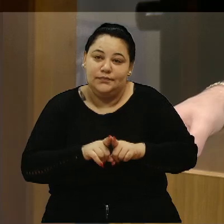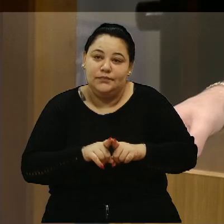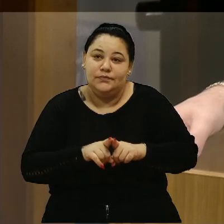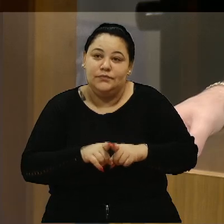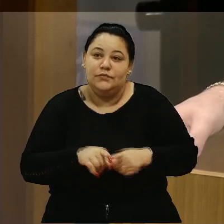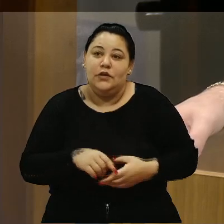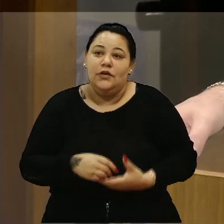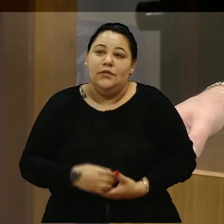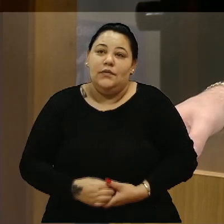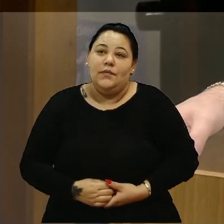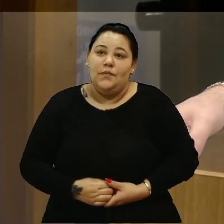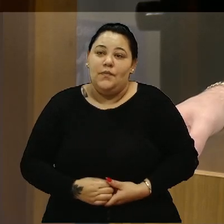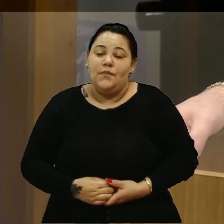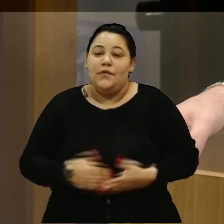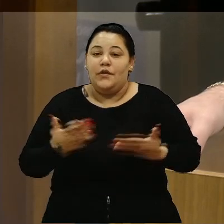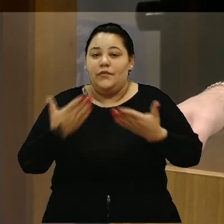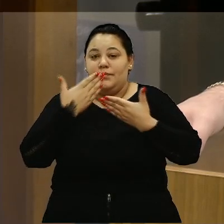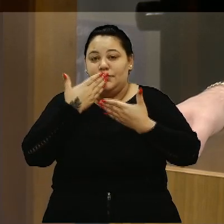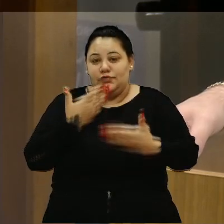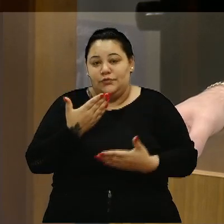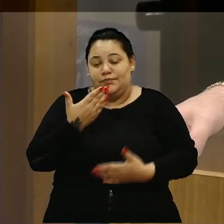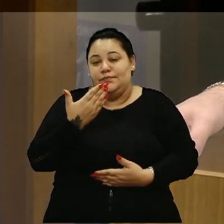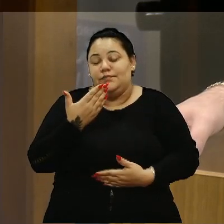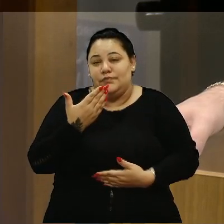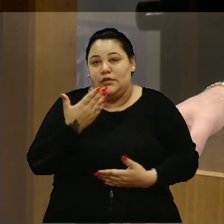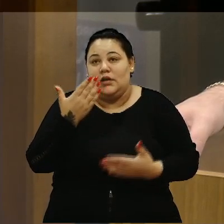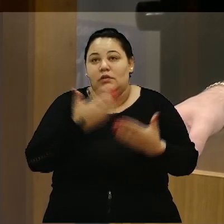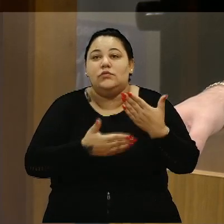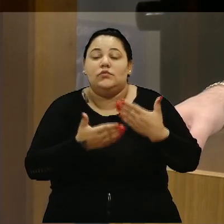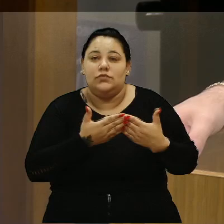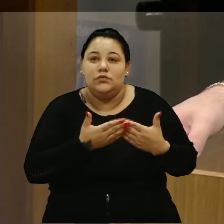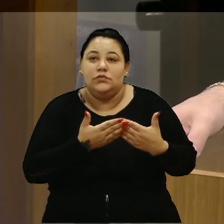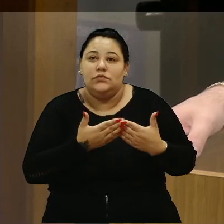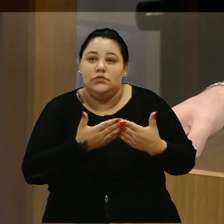peço encarecidamente aos nobres pares que nós